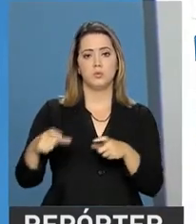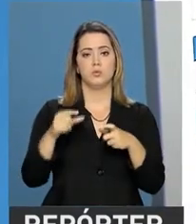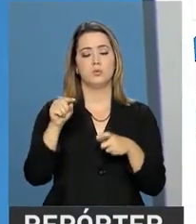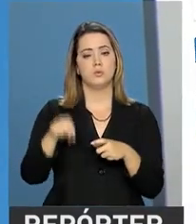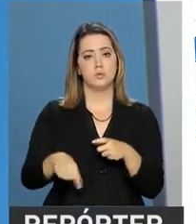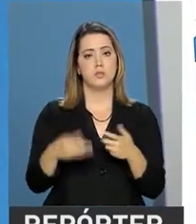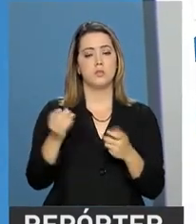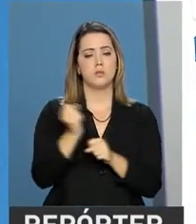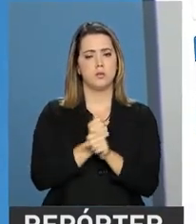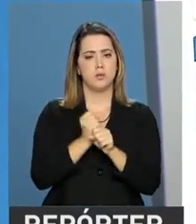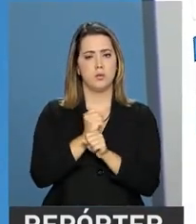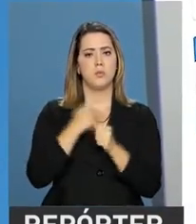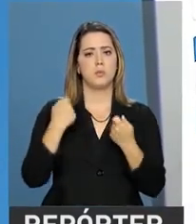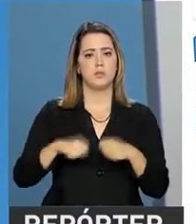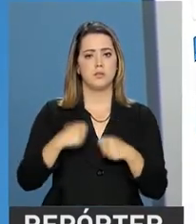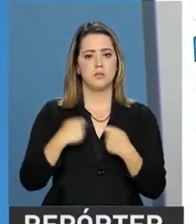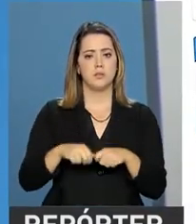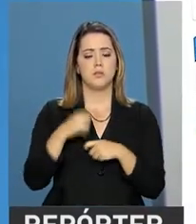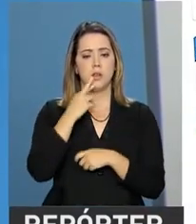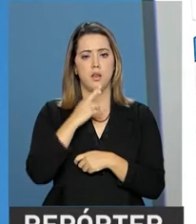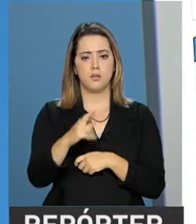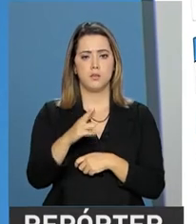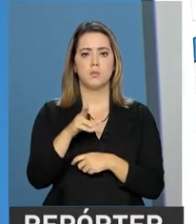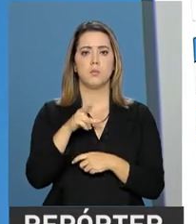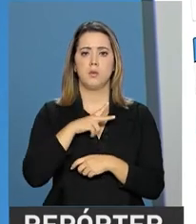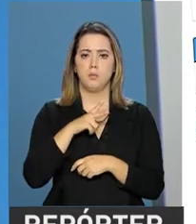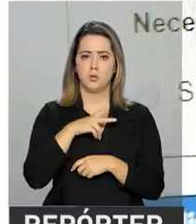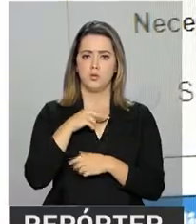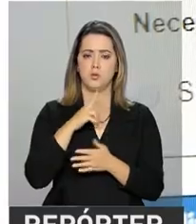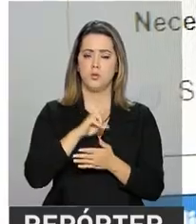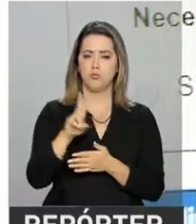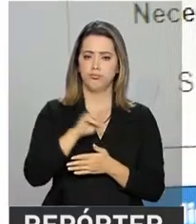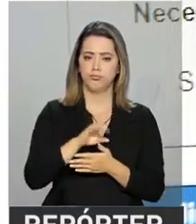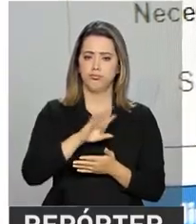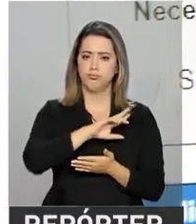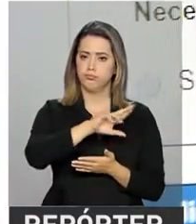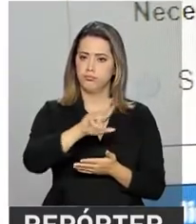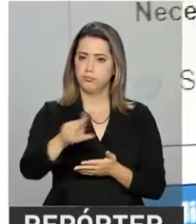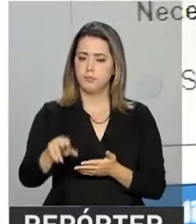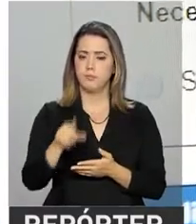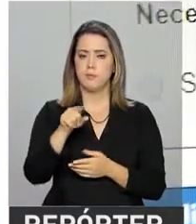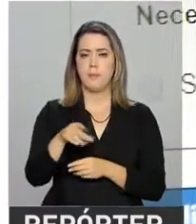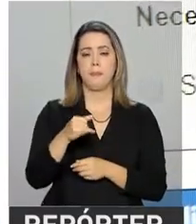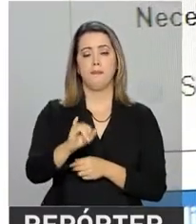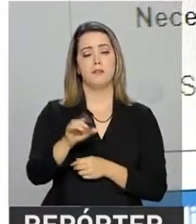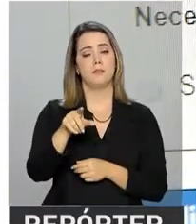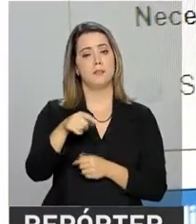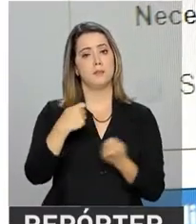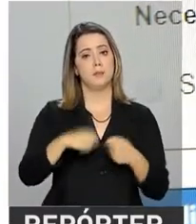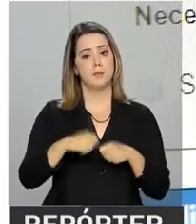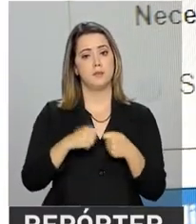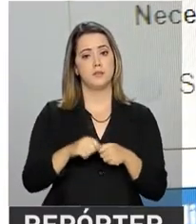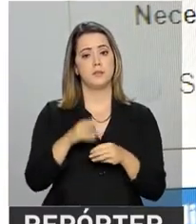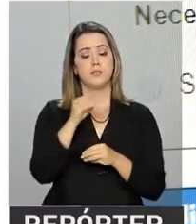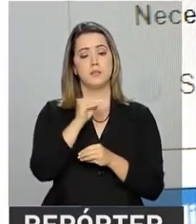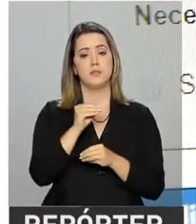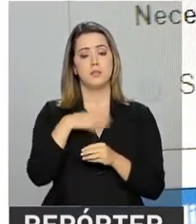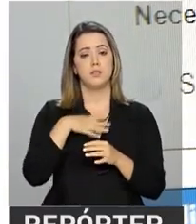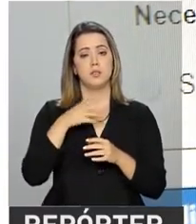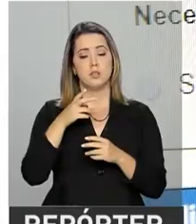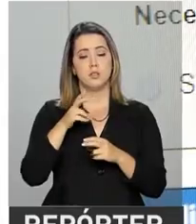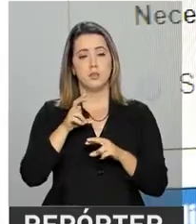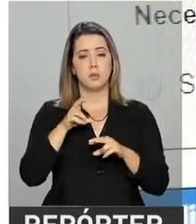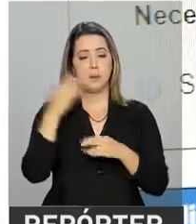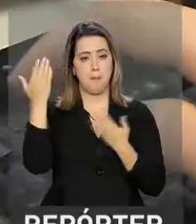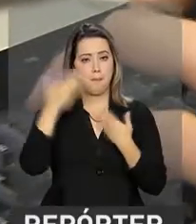edição o aluno também vai precisar preencher algumas informações pessoais e solicitar, caso necessário, atendimento especializado